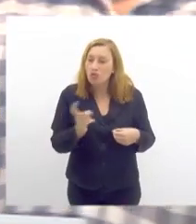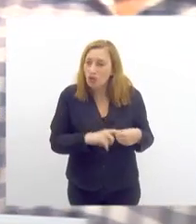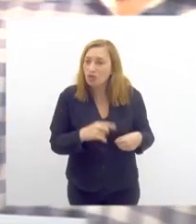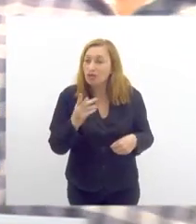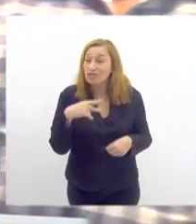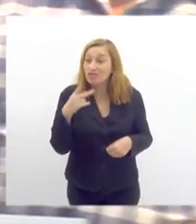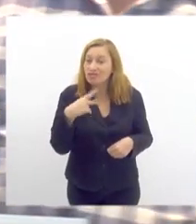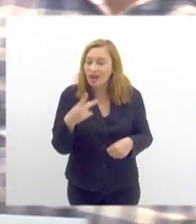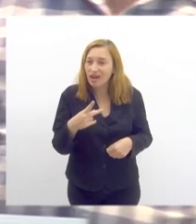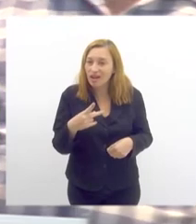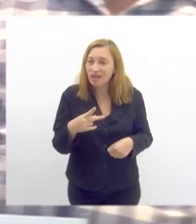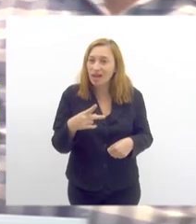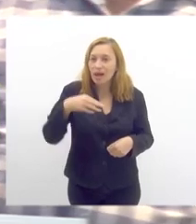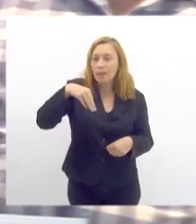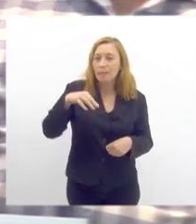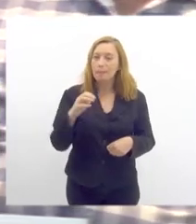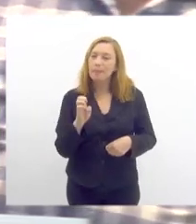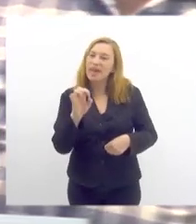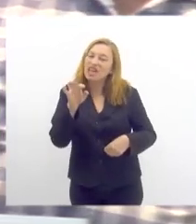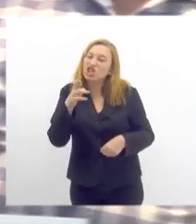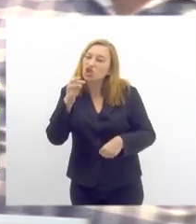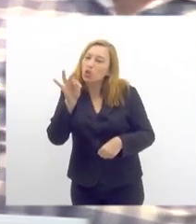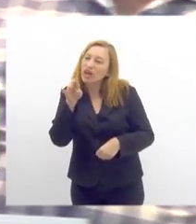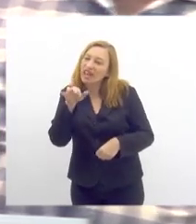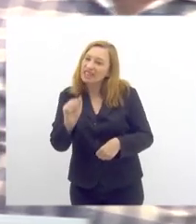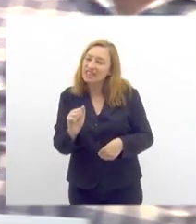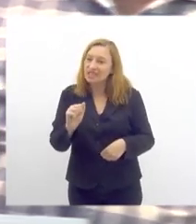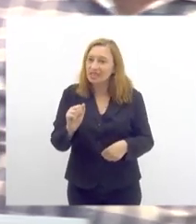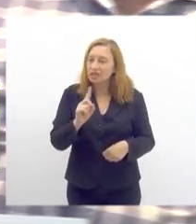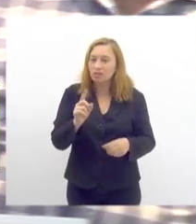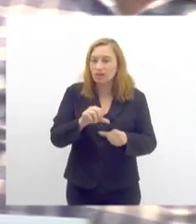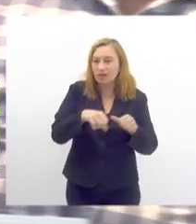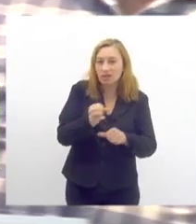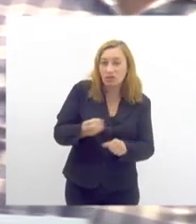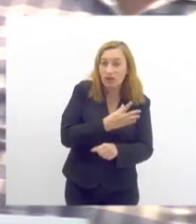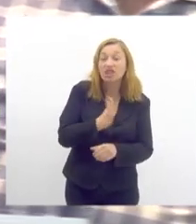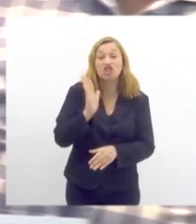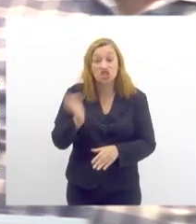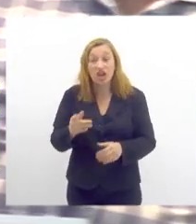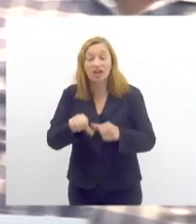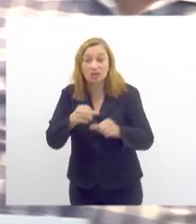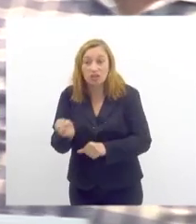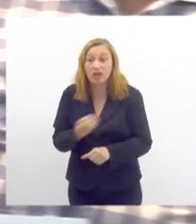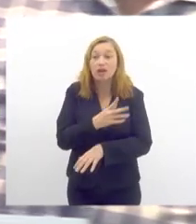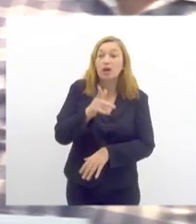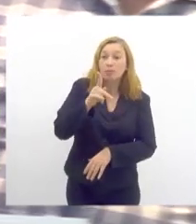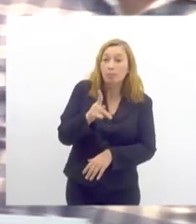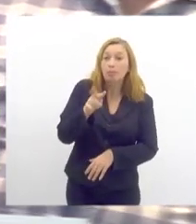Volto a afirmar. A meritocracia, nós chegamos lá, ela não estava renovada desde março, nós renovamos.